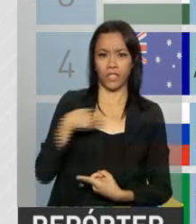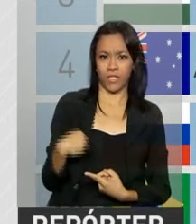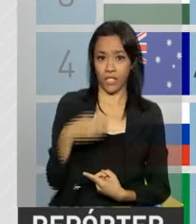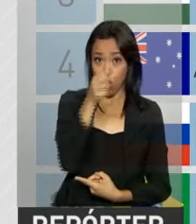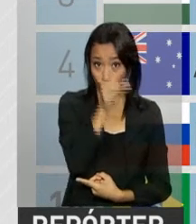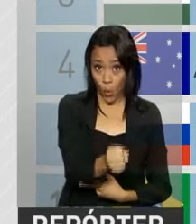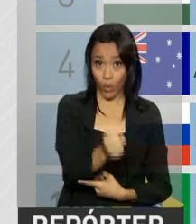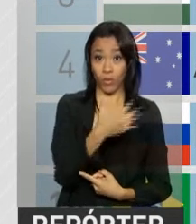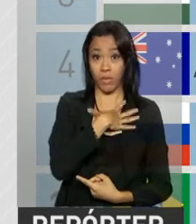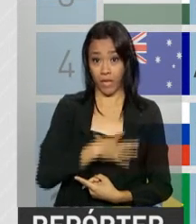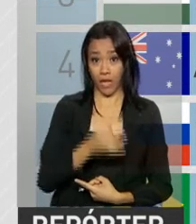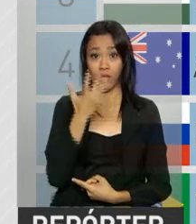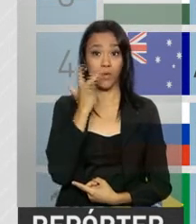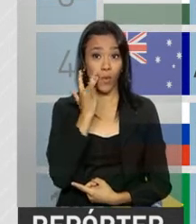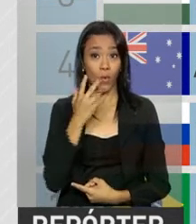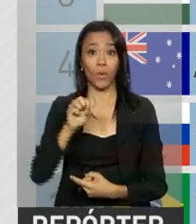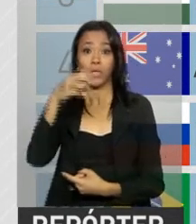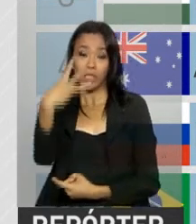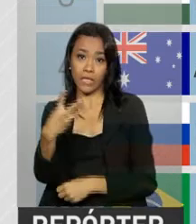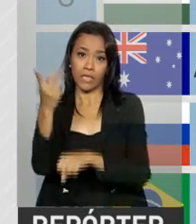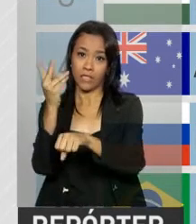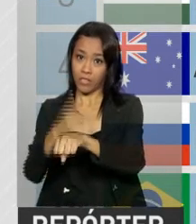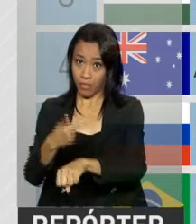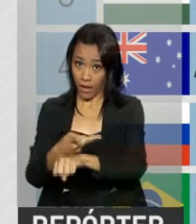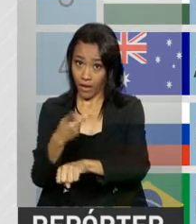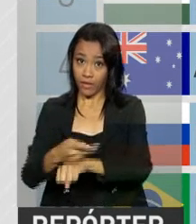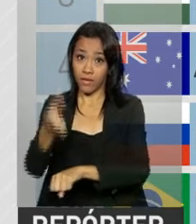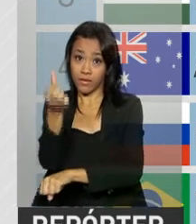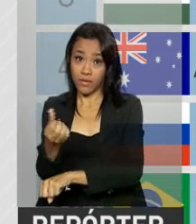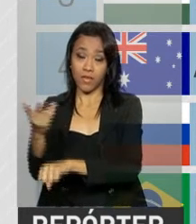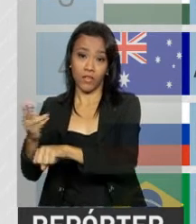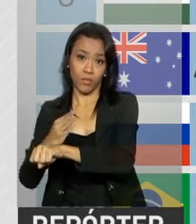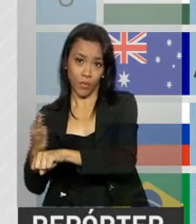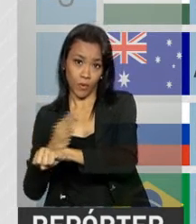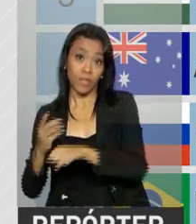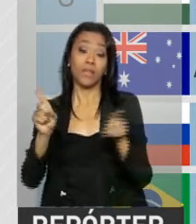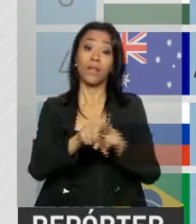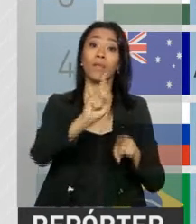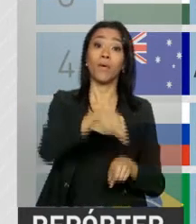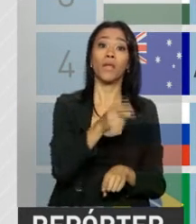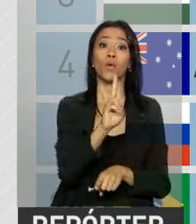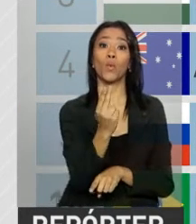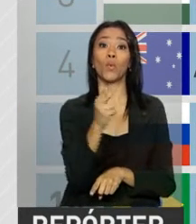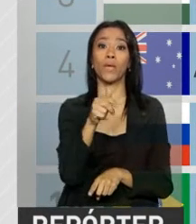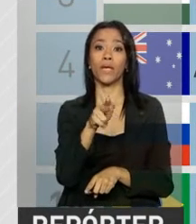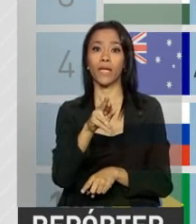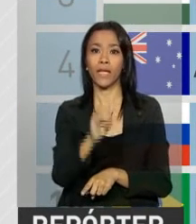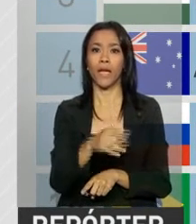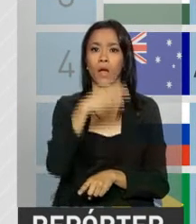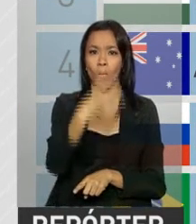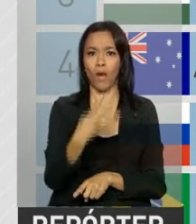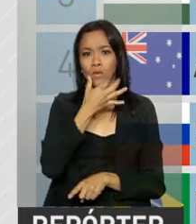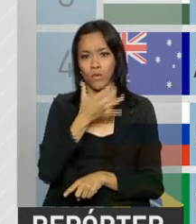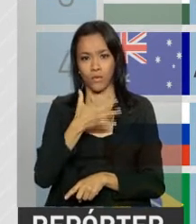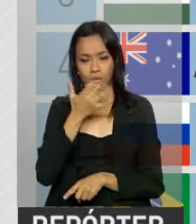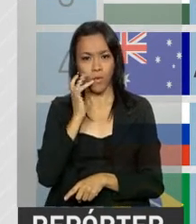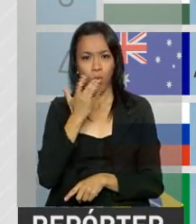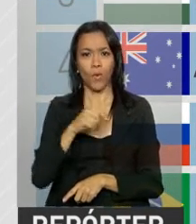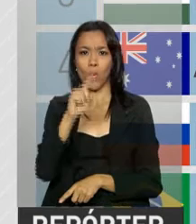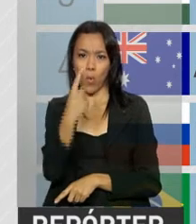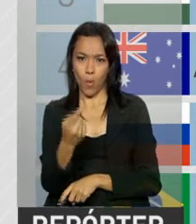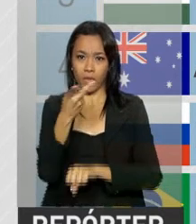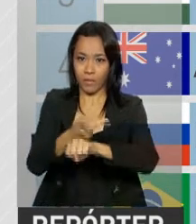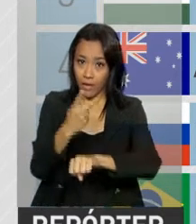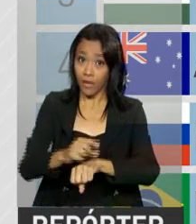8 medalhas de ouro, 3 de prata e 6 de bronze. E em terceiro está a Hungria com 4 de ouro, 1 de prata e 1 de bronze.